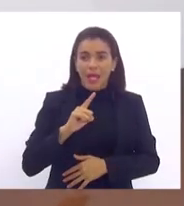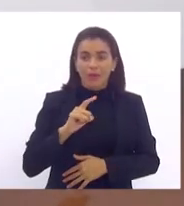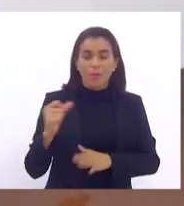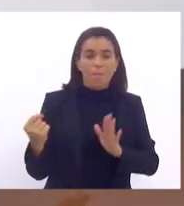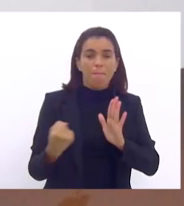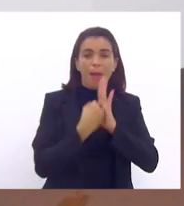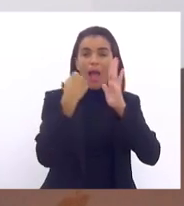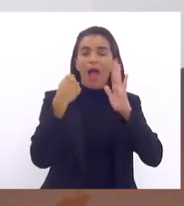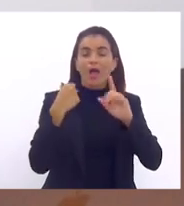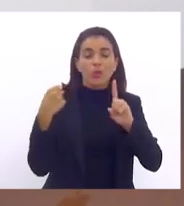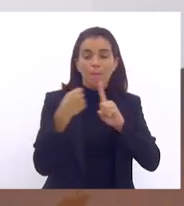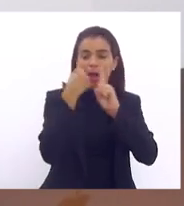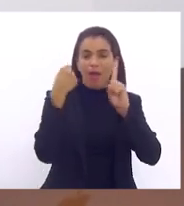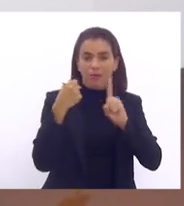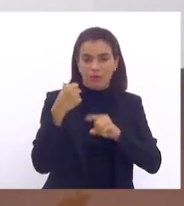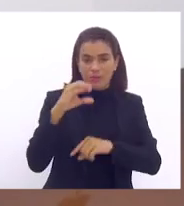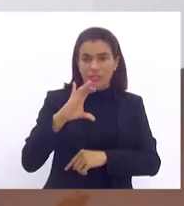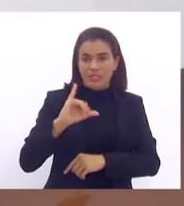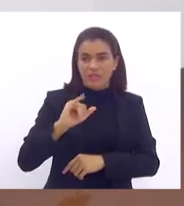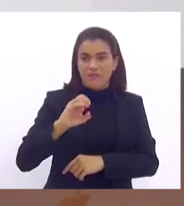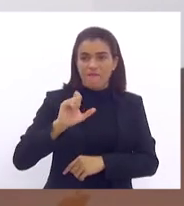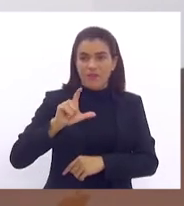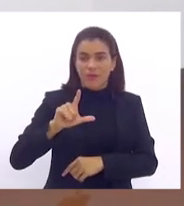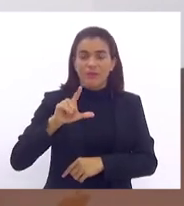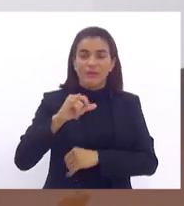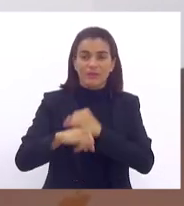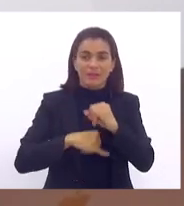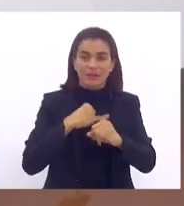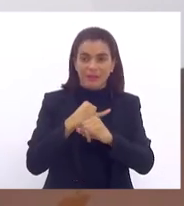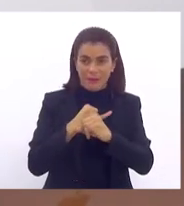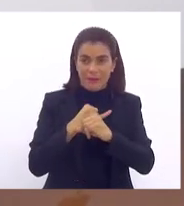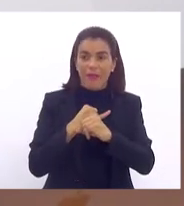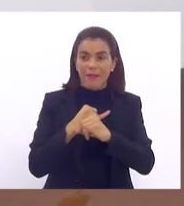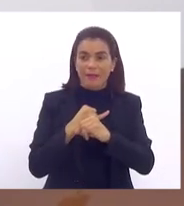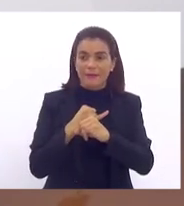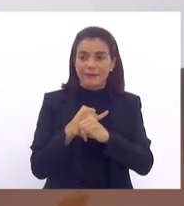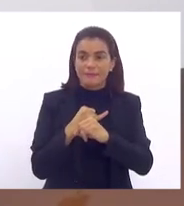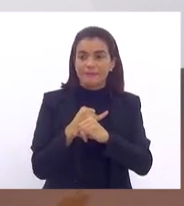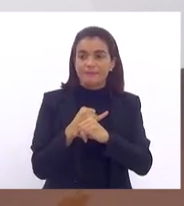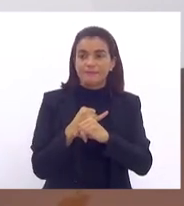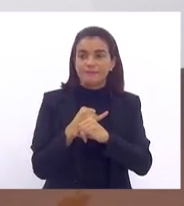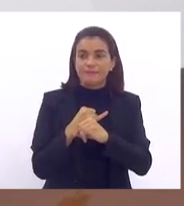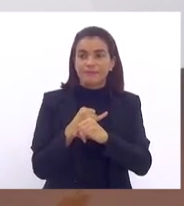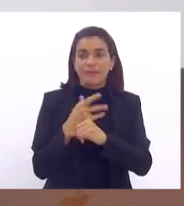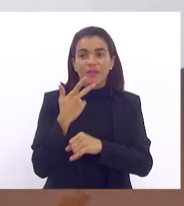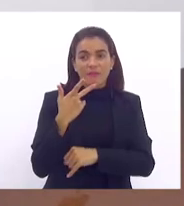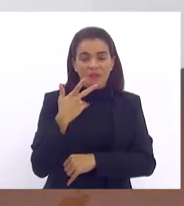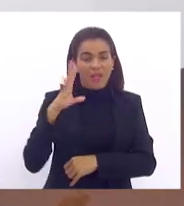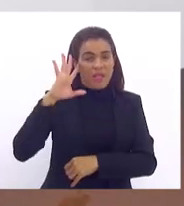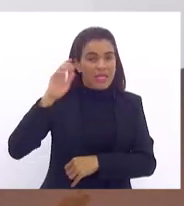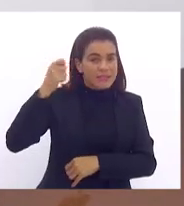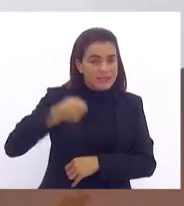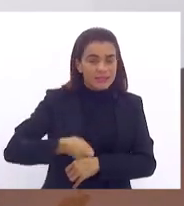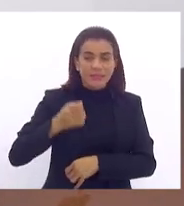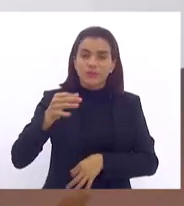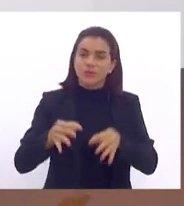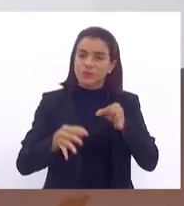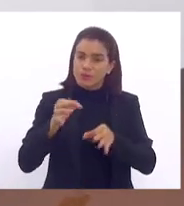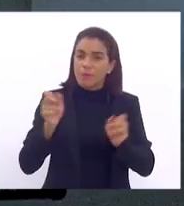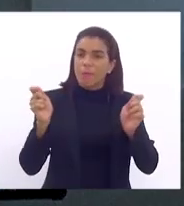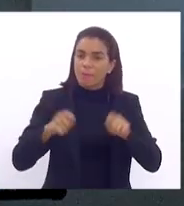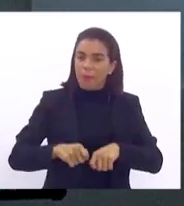internet no artigo 7timo inciso 2º né que prevê que decisão judicial pode se